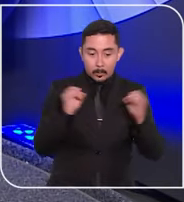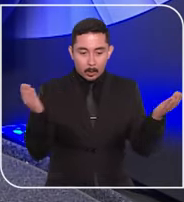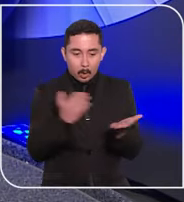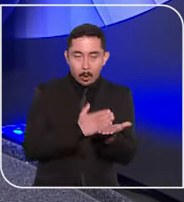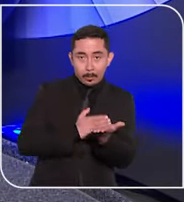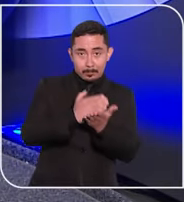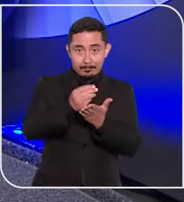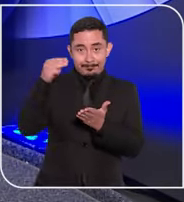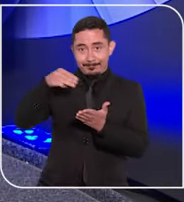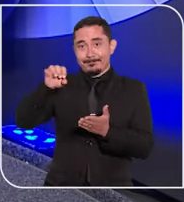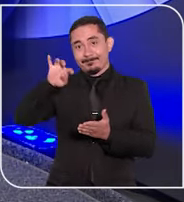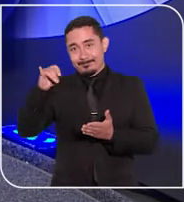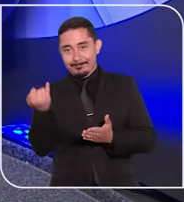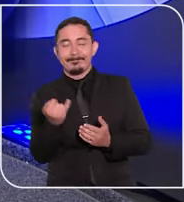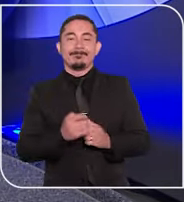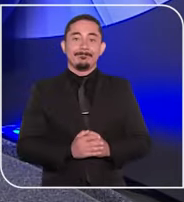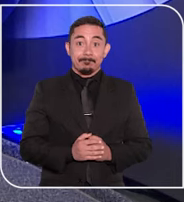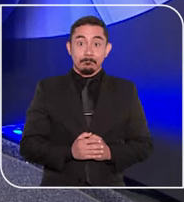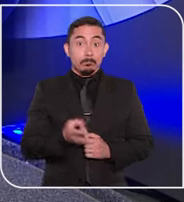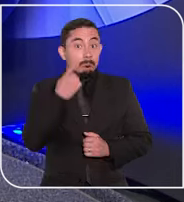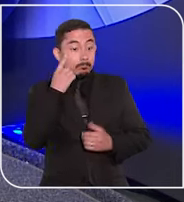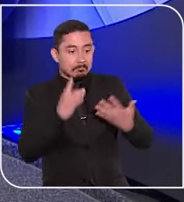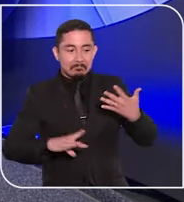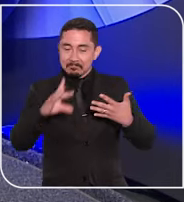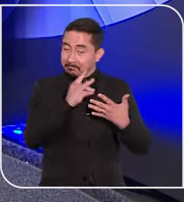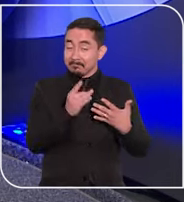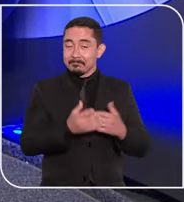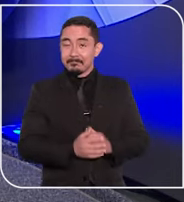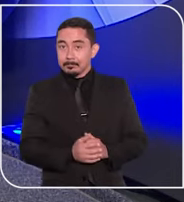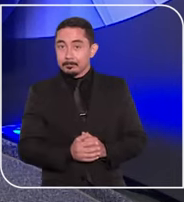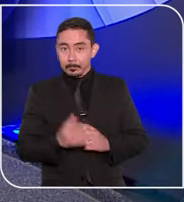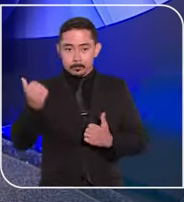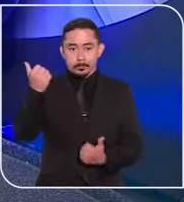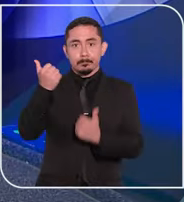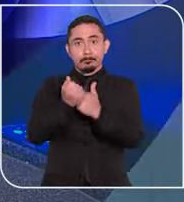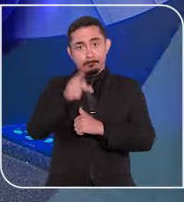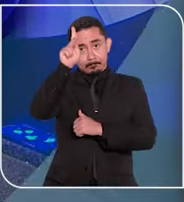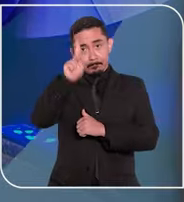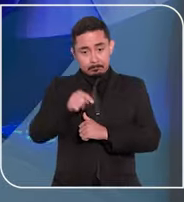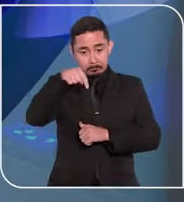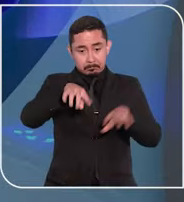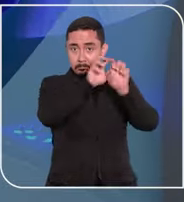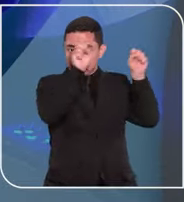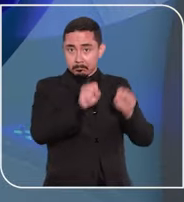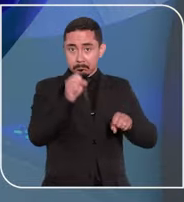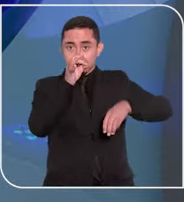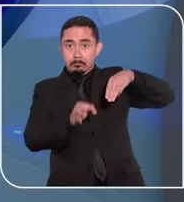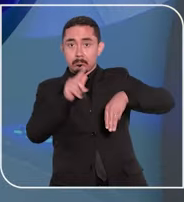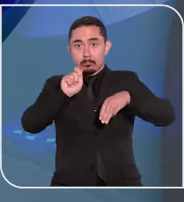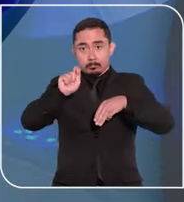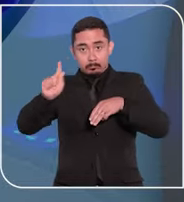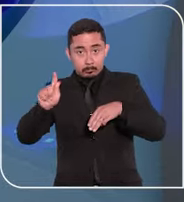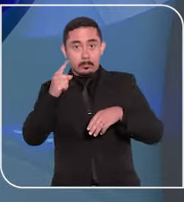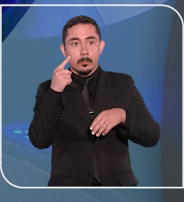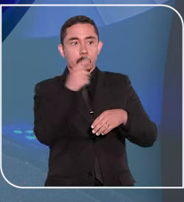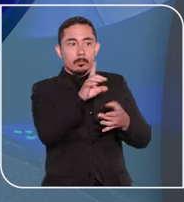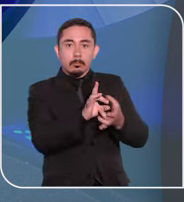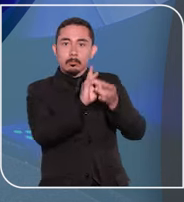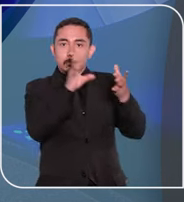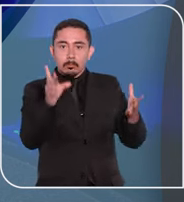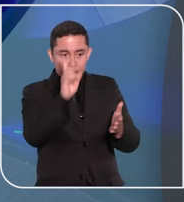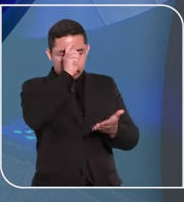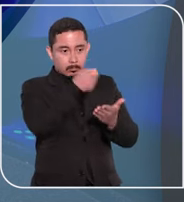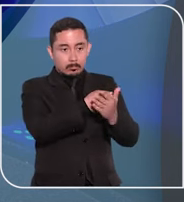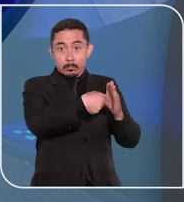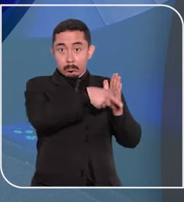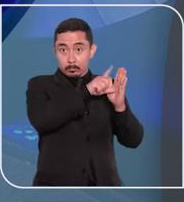Olá, começa agora o Minuto STJ. Vamos aos destaques. O vice-presidente do tribunal, ministro Og Fernandes, concedeu liminar